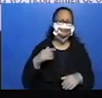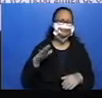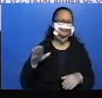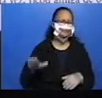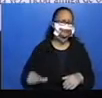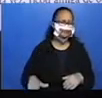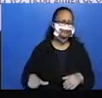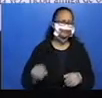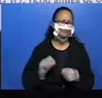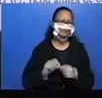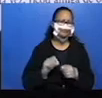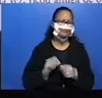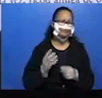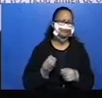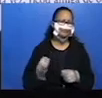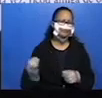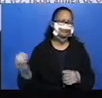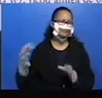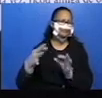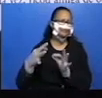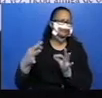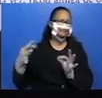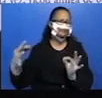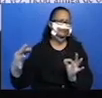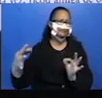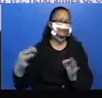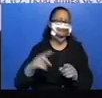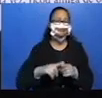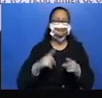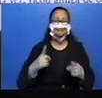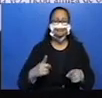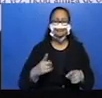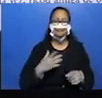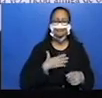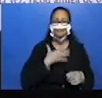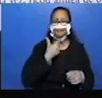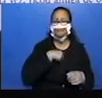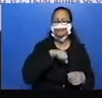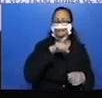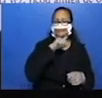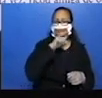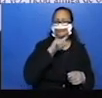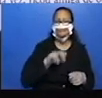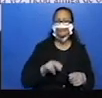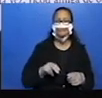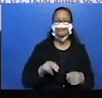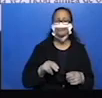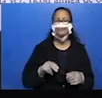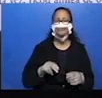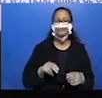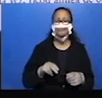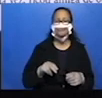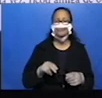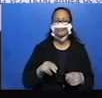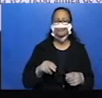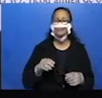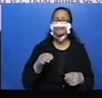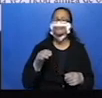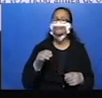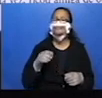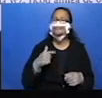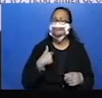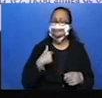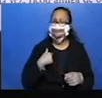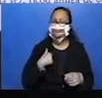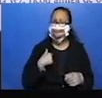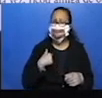uma viagem tão longa. E apesar de meu pai me usar como desculpa, eu estava muito animado com a